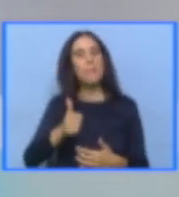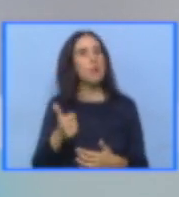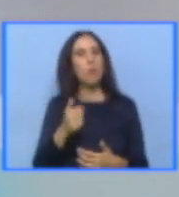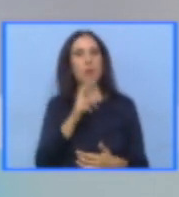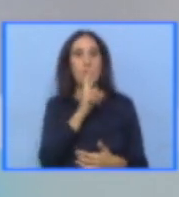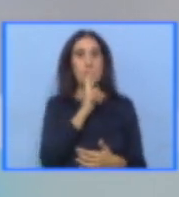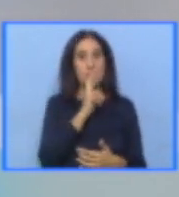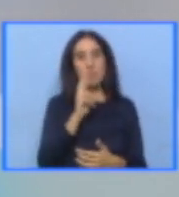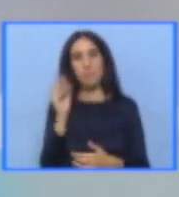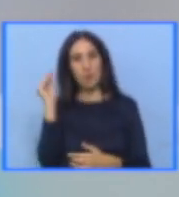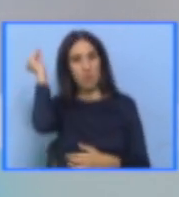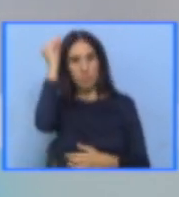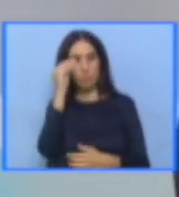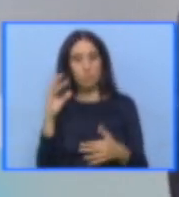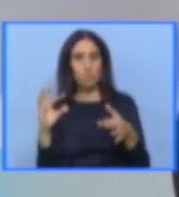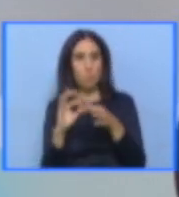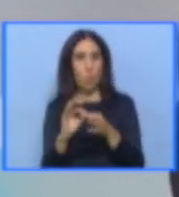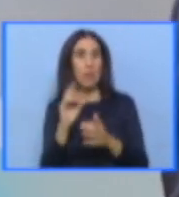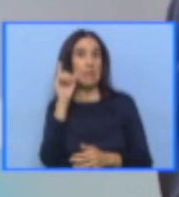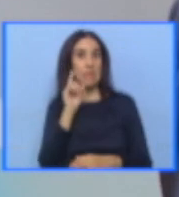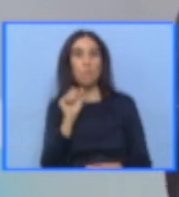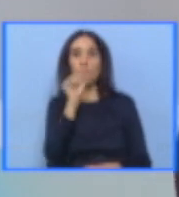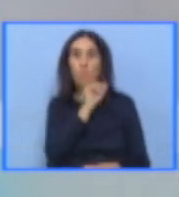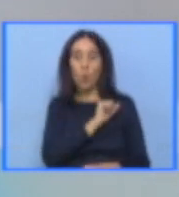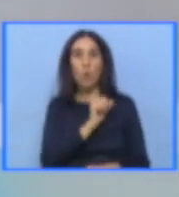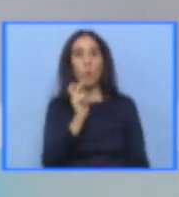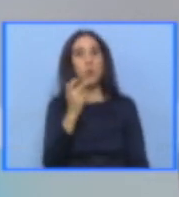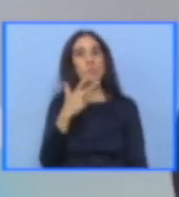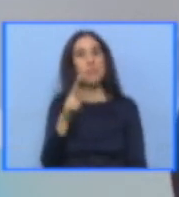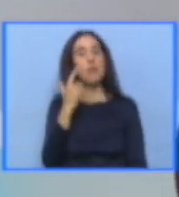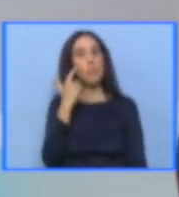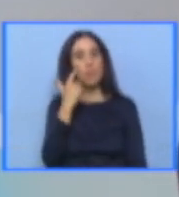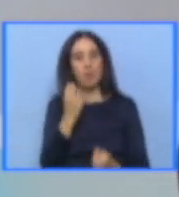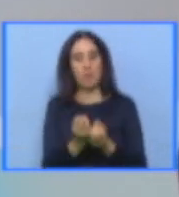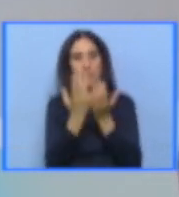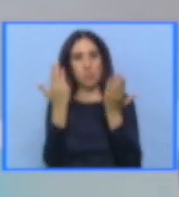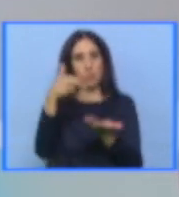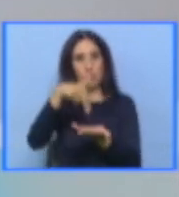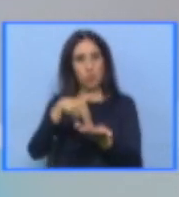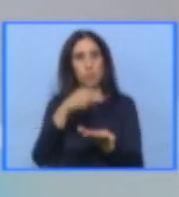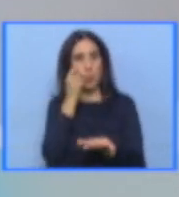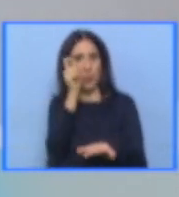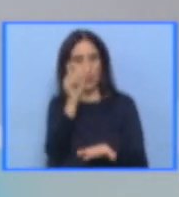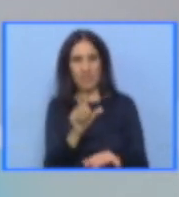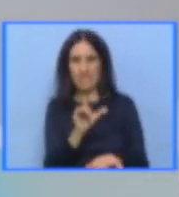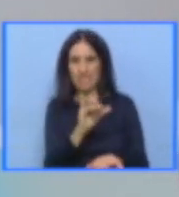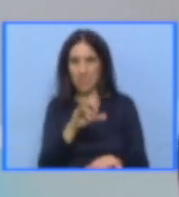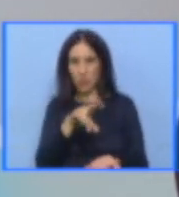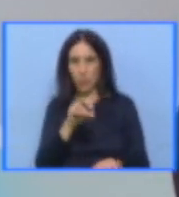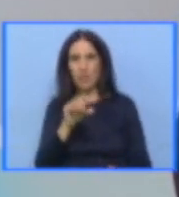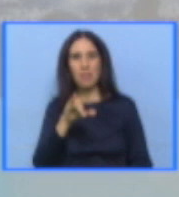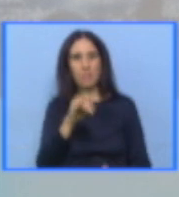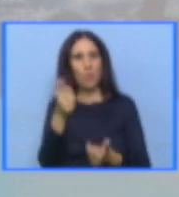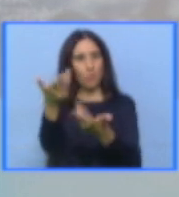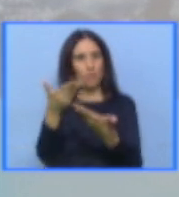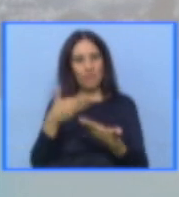e a República a propósito deste dia, a propósito do centenário das aparições, e porque Licínio Lima, nosso convidado, se